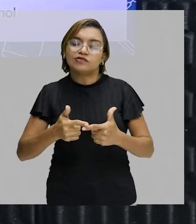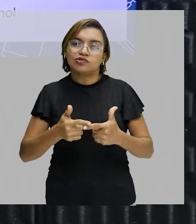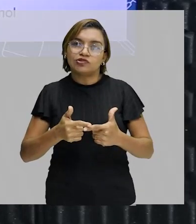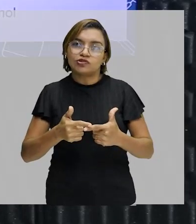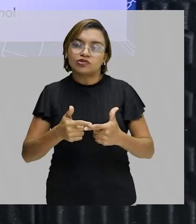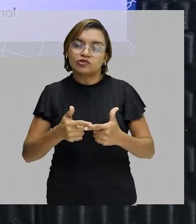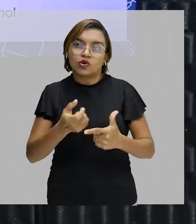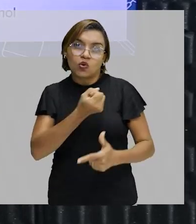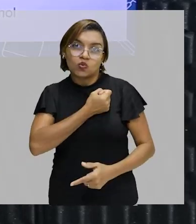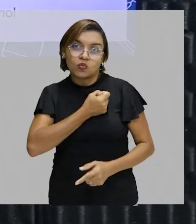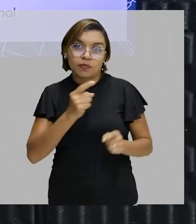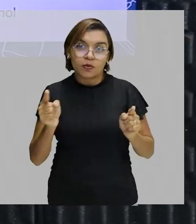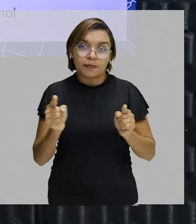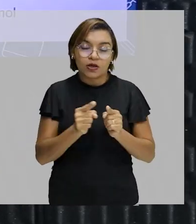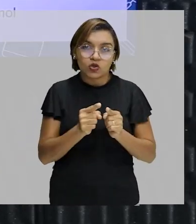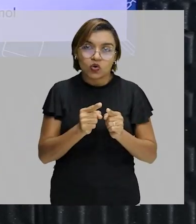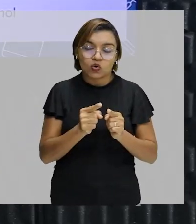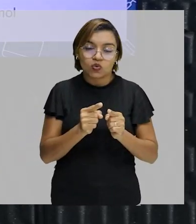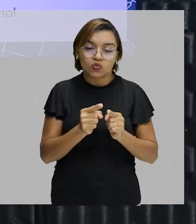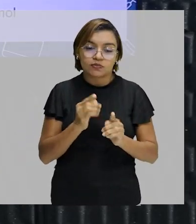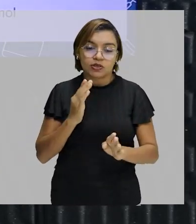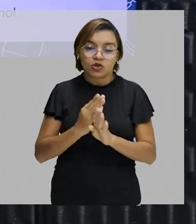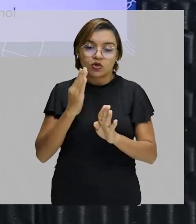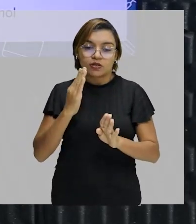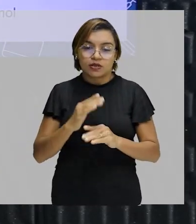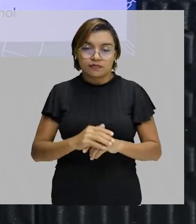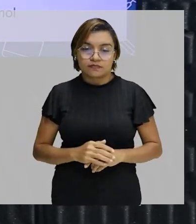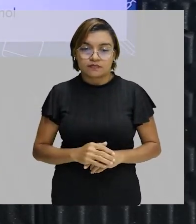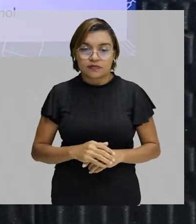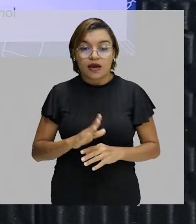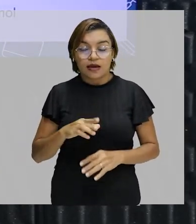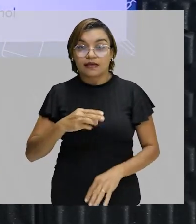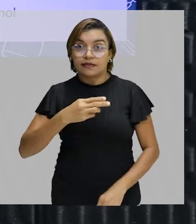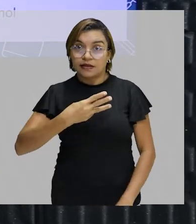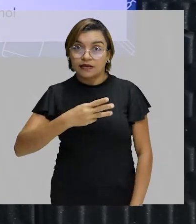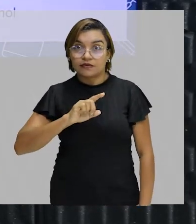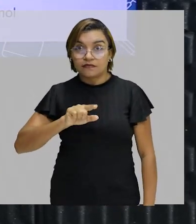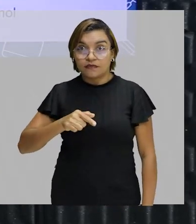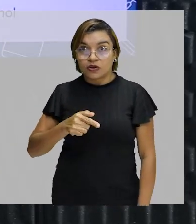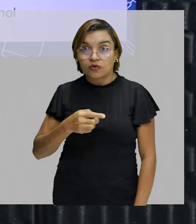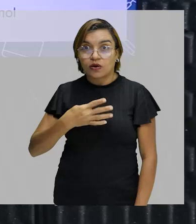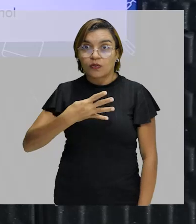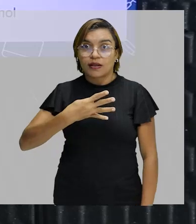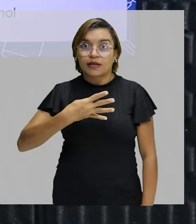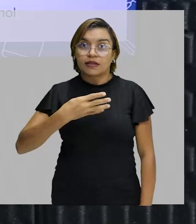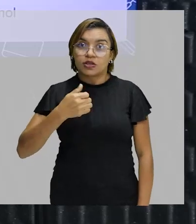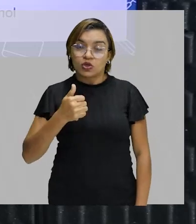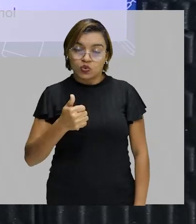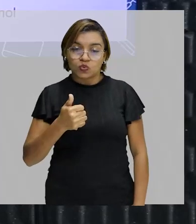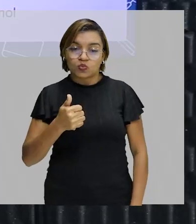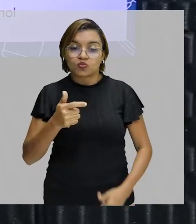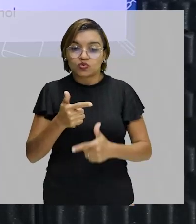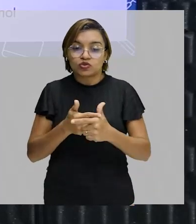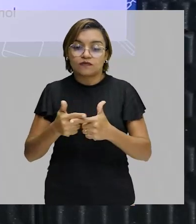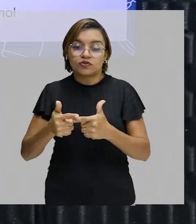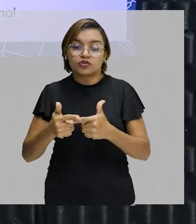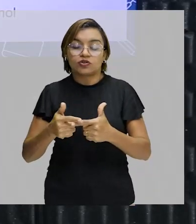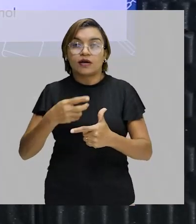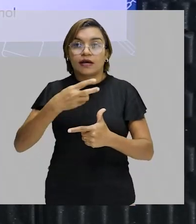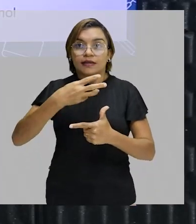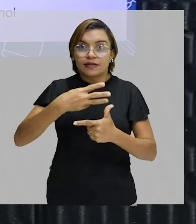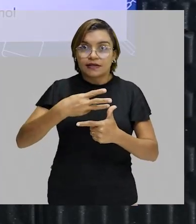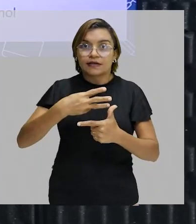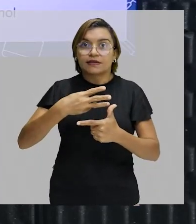a proporção. E o menor número, 3,41. Então, 3,41 dividido por